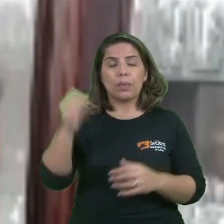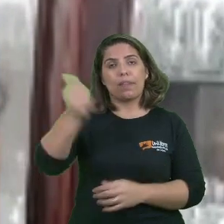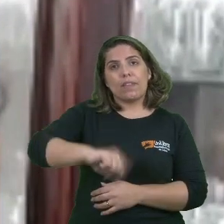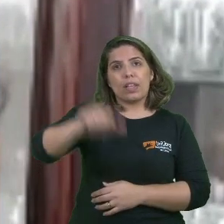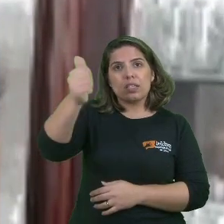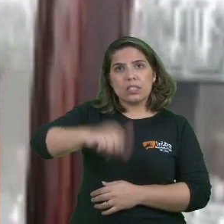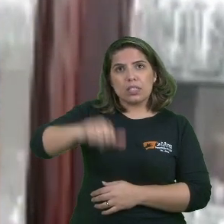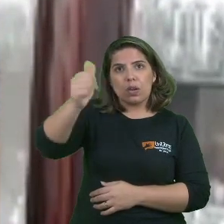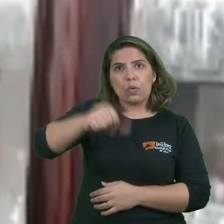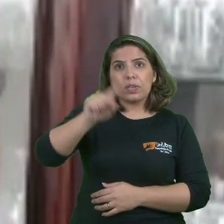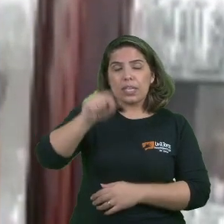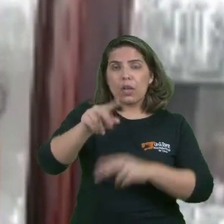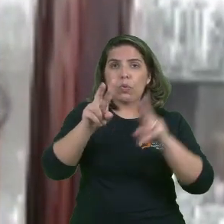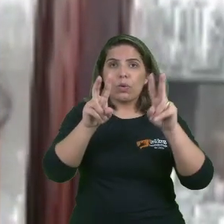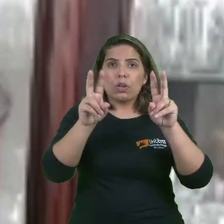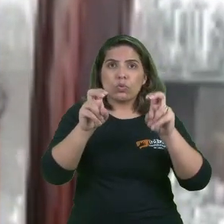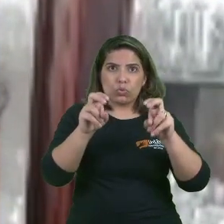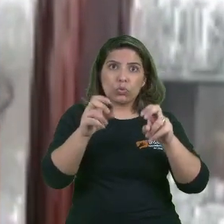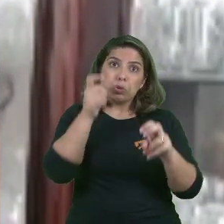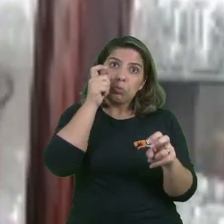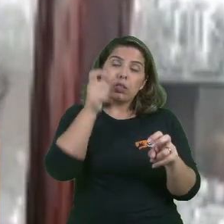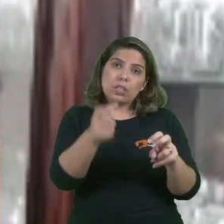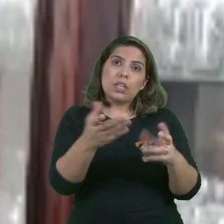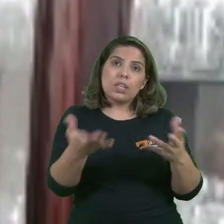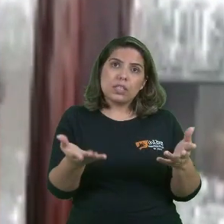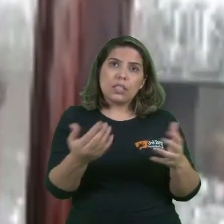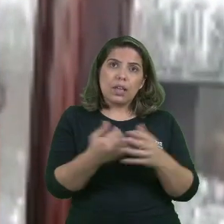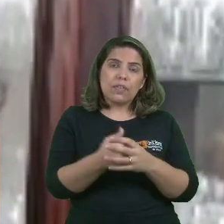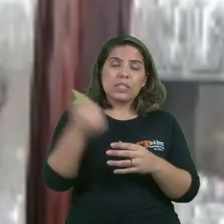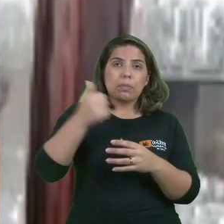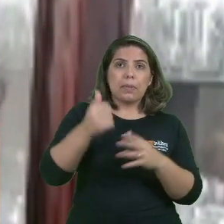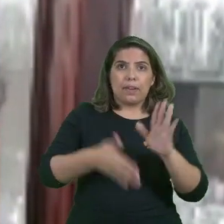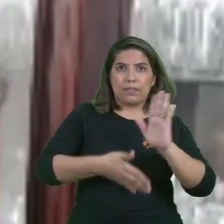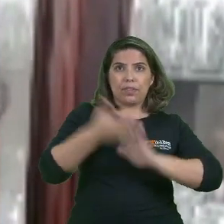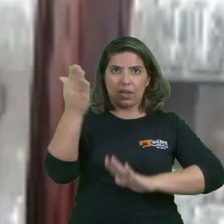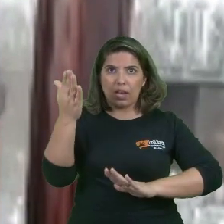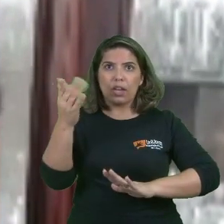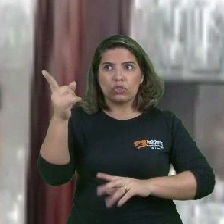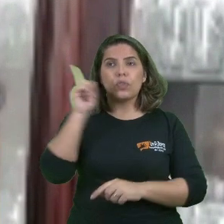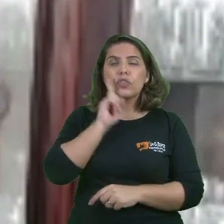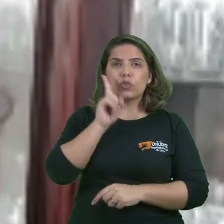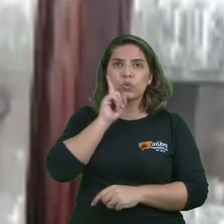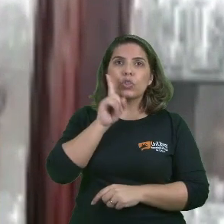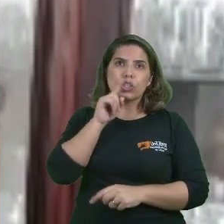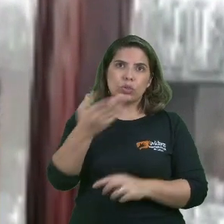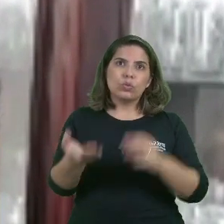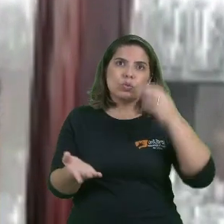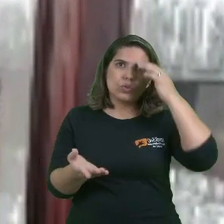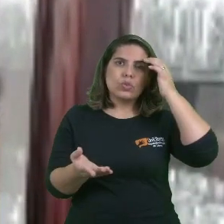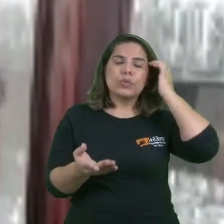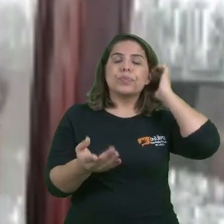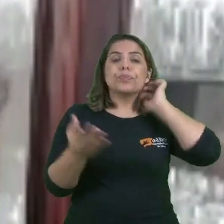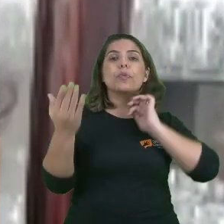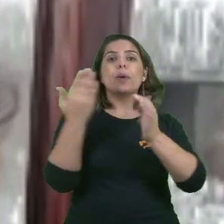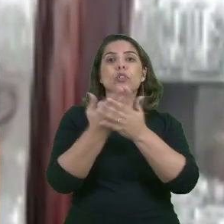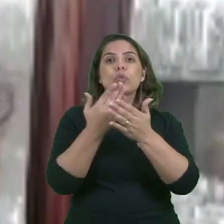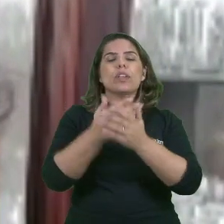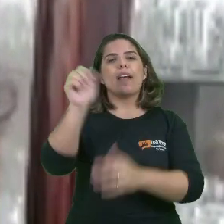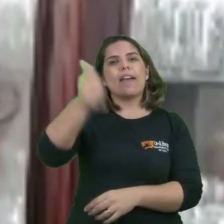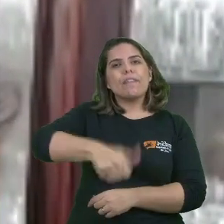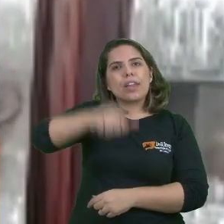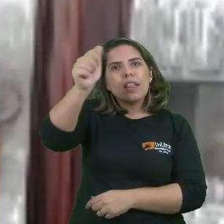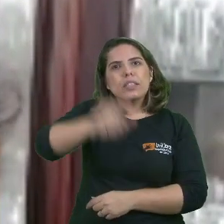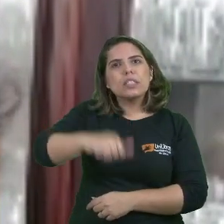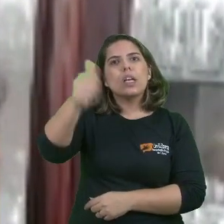é um assunto que me interessava nessa primeira viagem não sabia se era uma blusa para estudar a variação